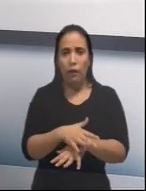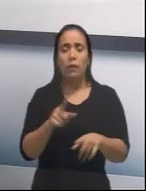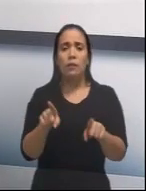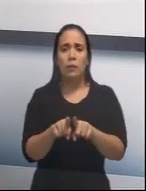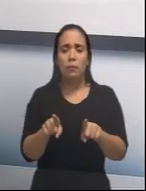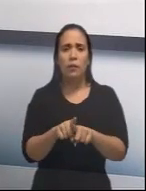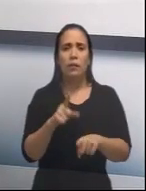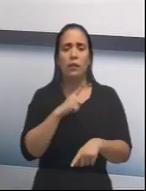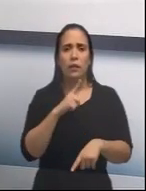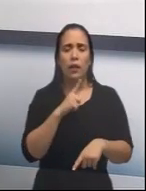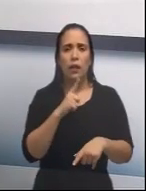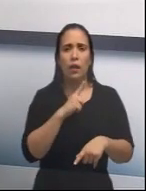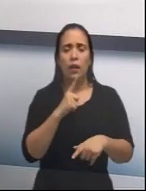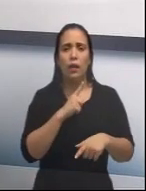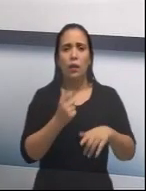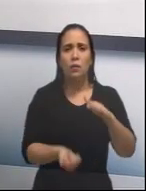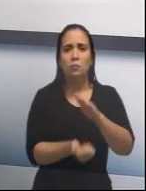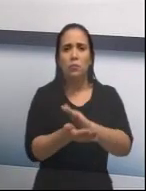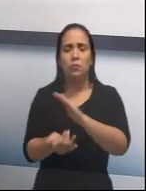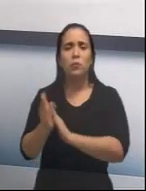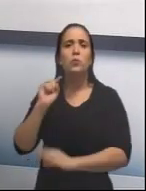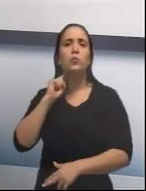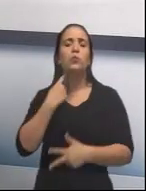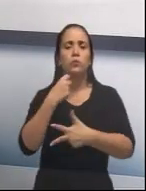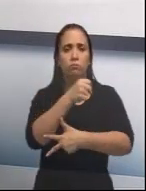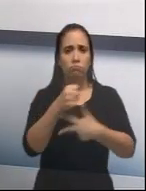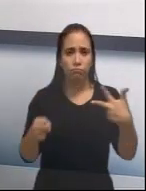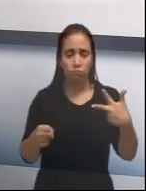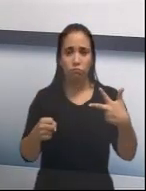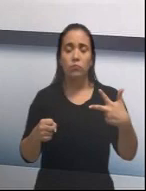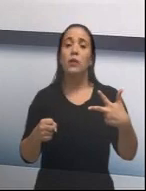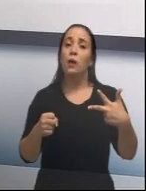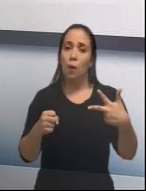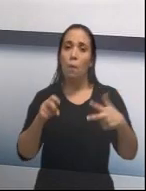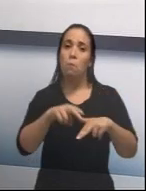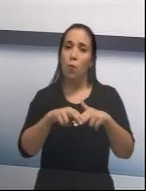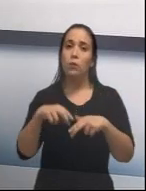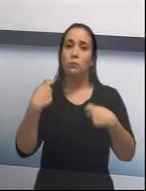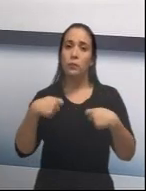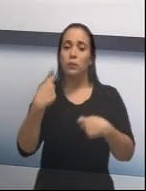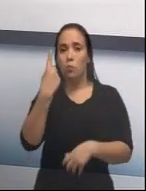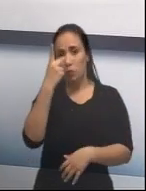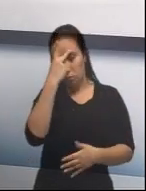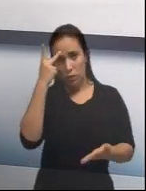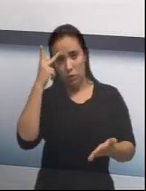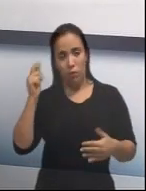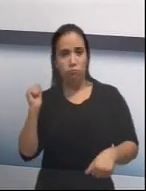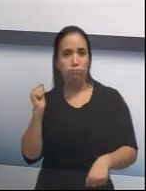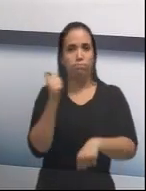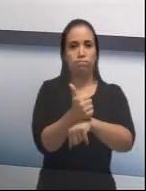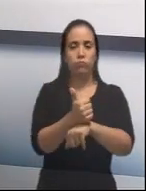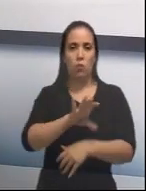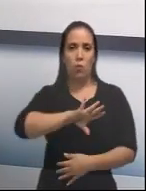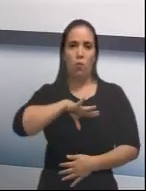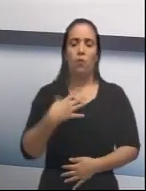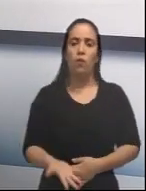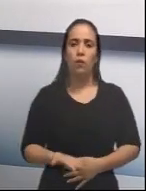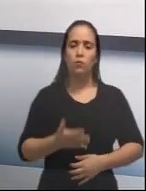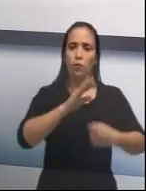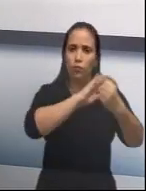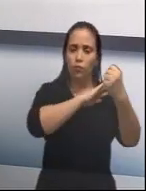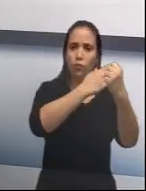corrupção institucionalizada nos 3 poderes, só com argumentos racionais e diálogos republicanos. É preciso